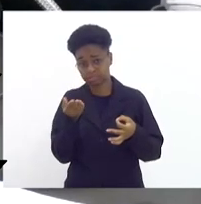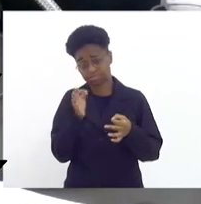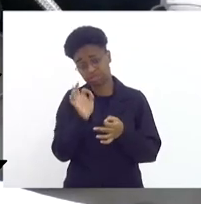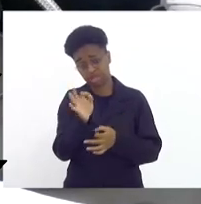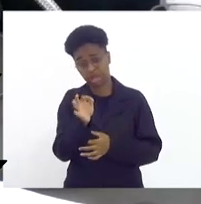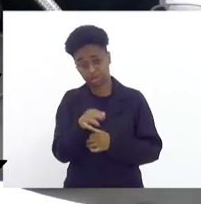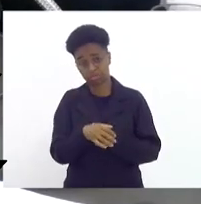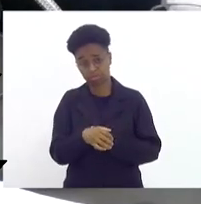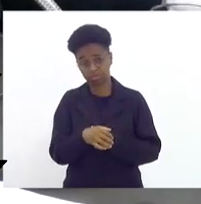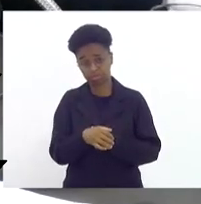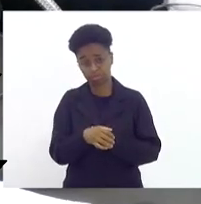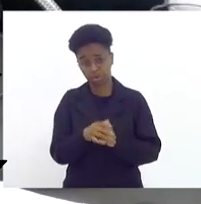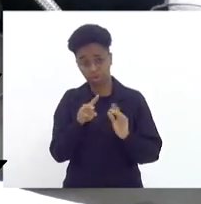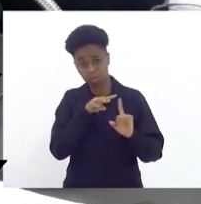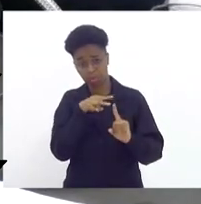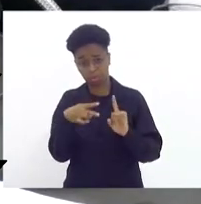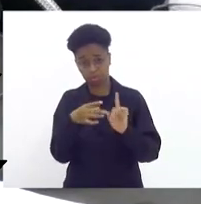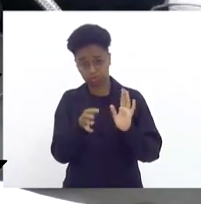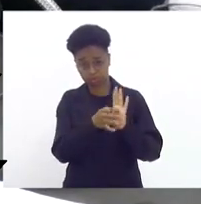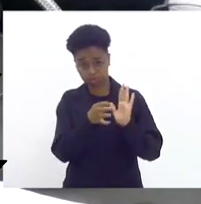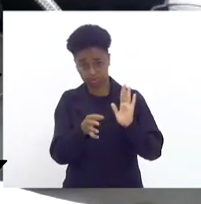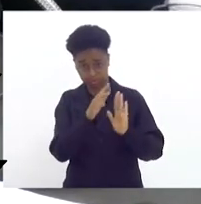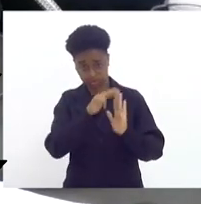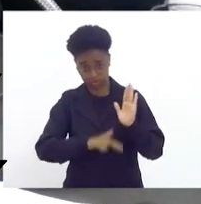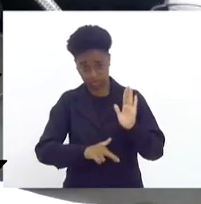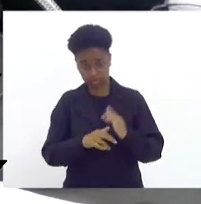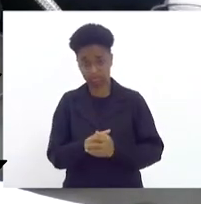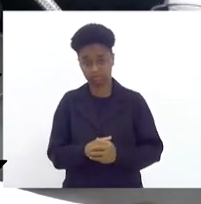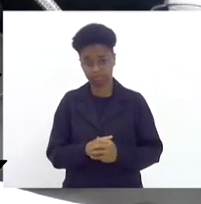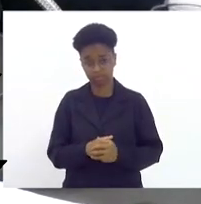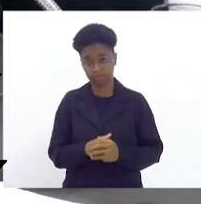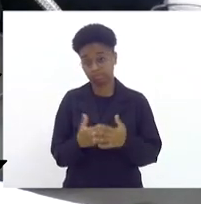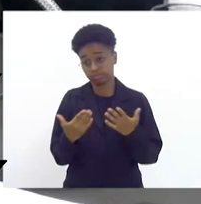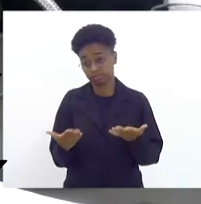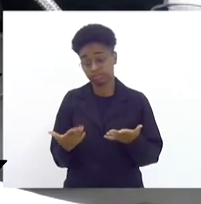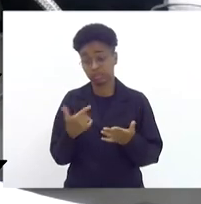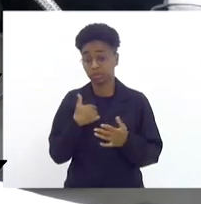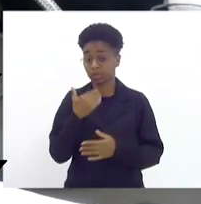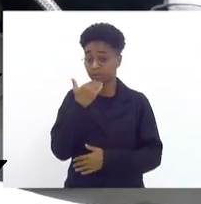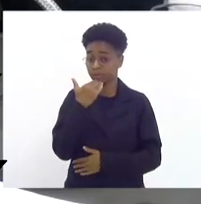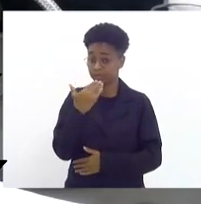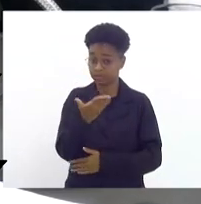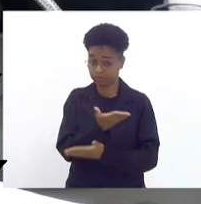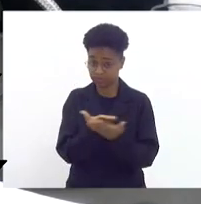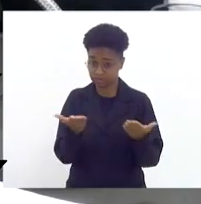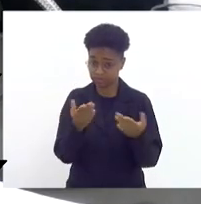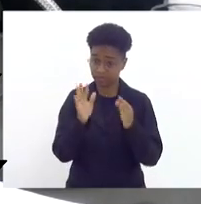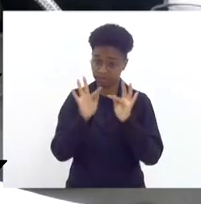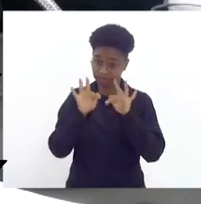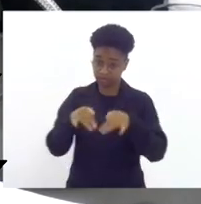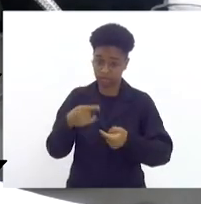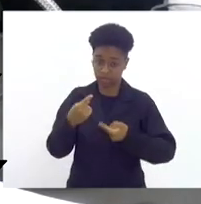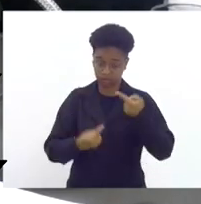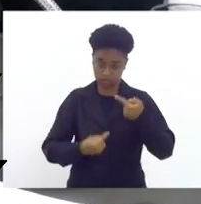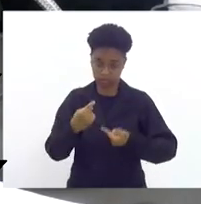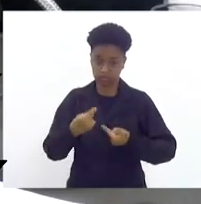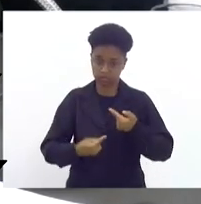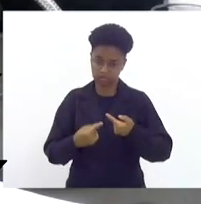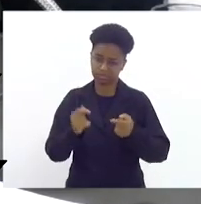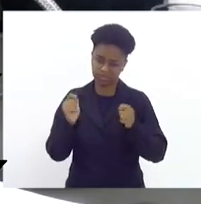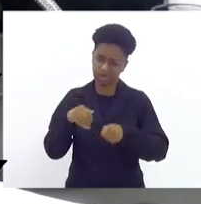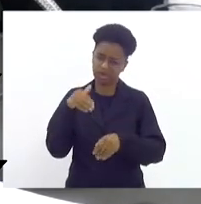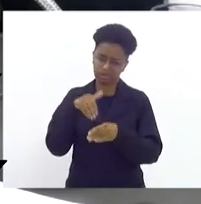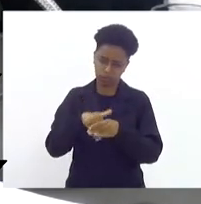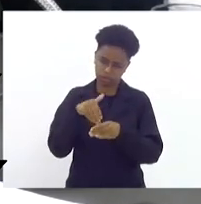correta a abordagem do relator. Então, vou solicitar aos colegas que encerremos a discussão a votar